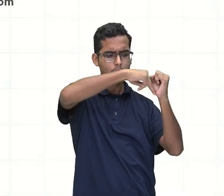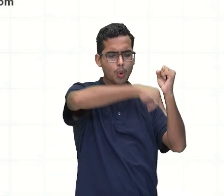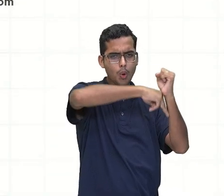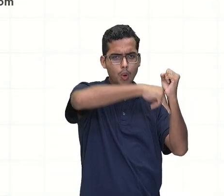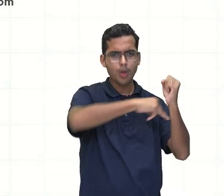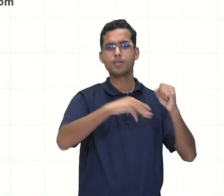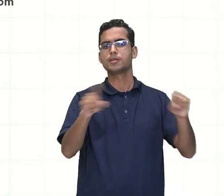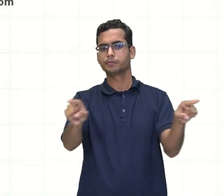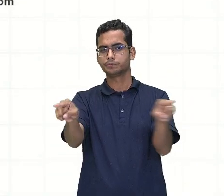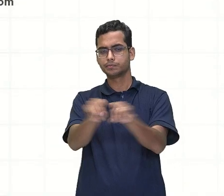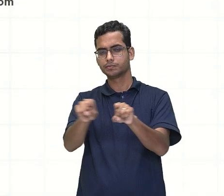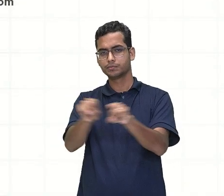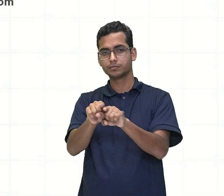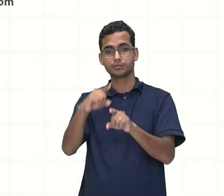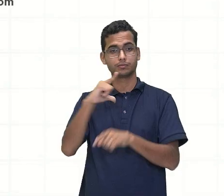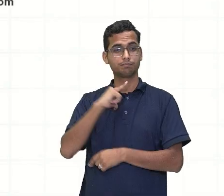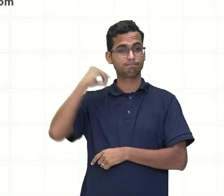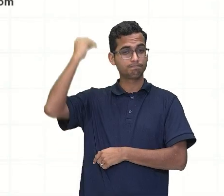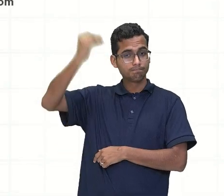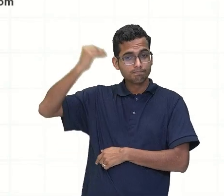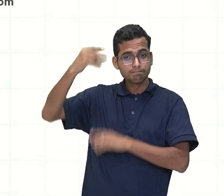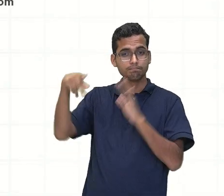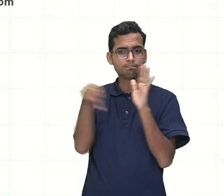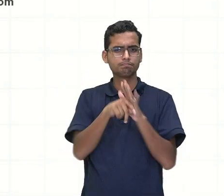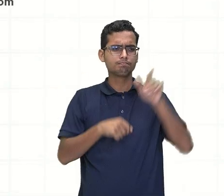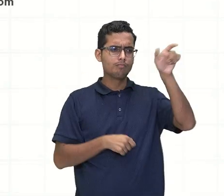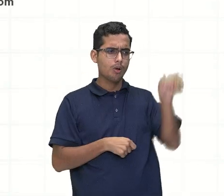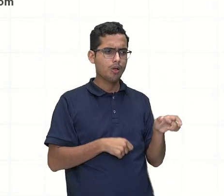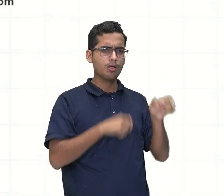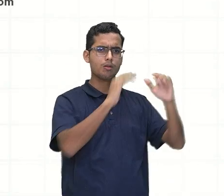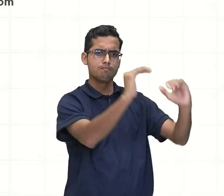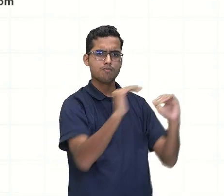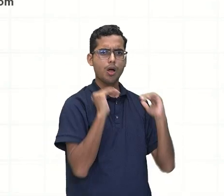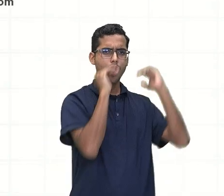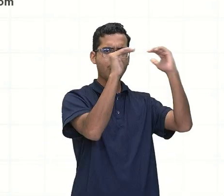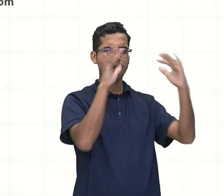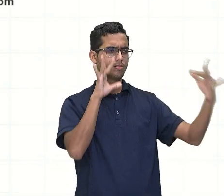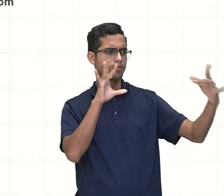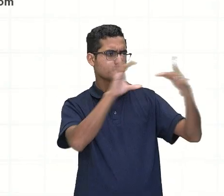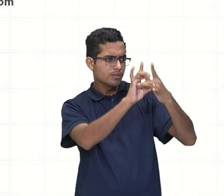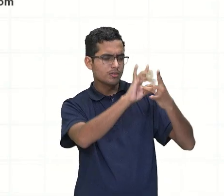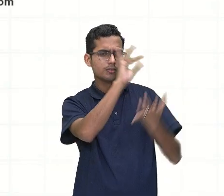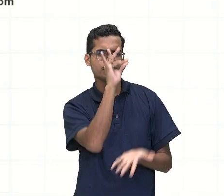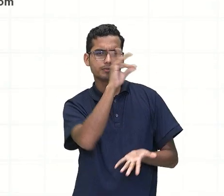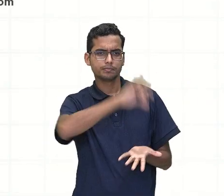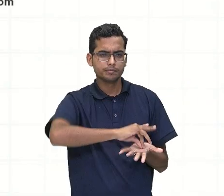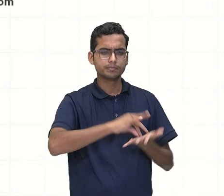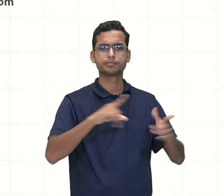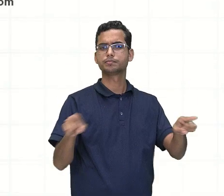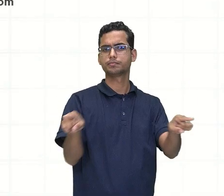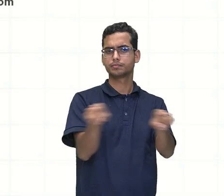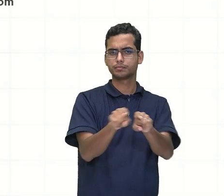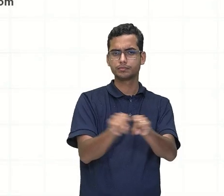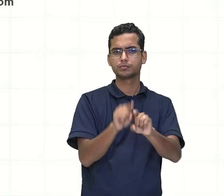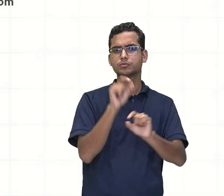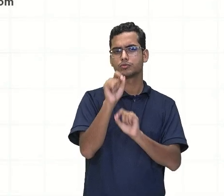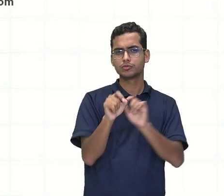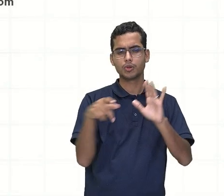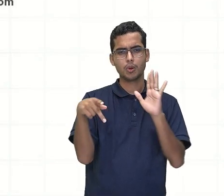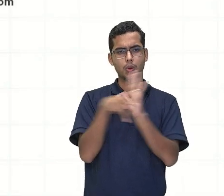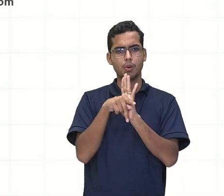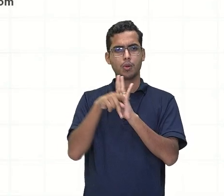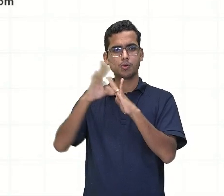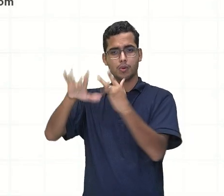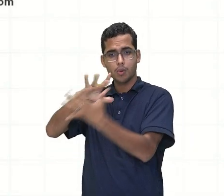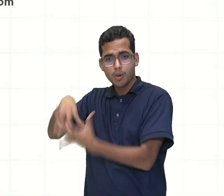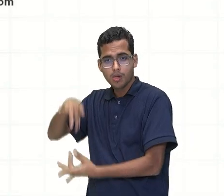dimensão da experiência divina, direta, com o divino, a espiritualidade vai